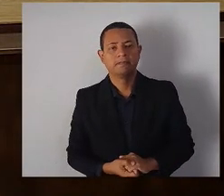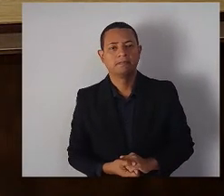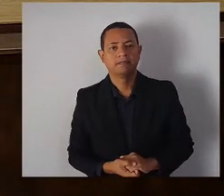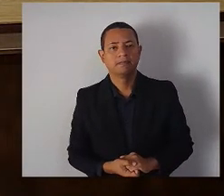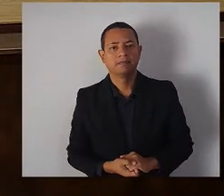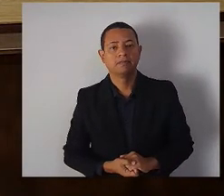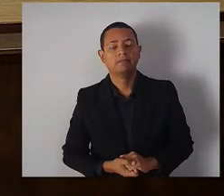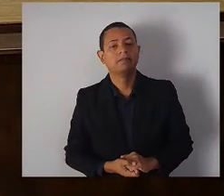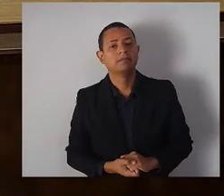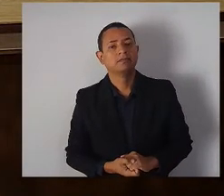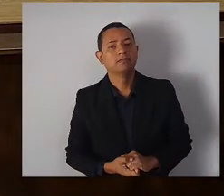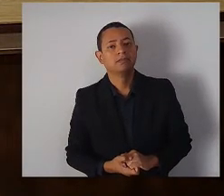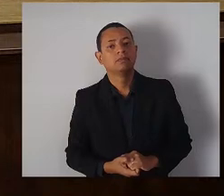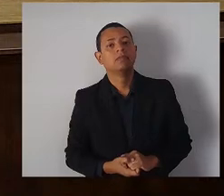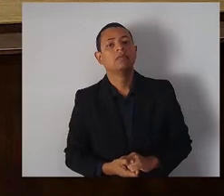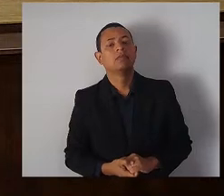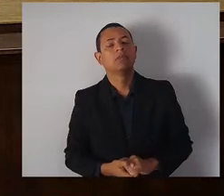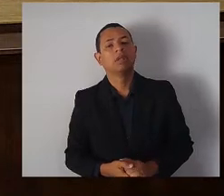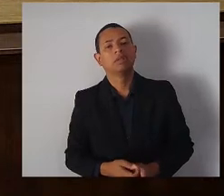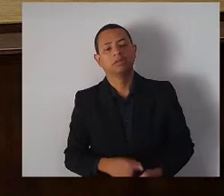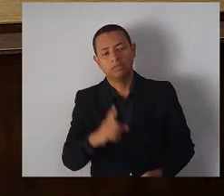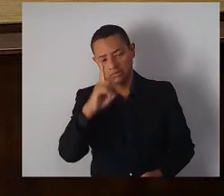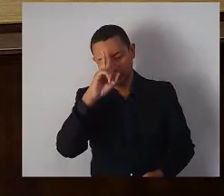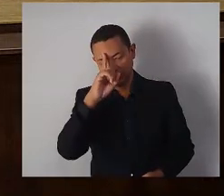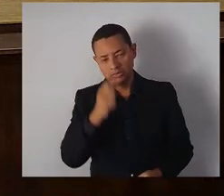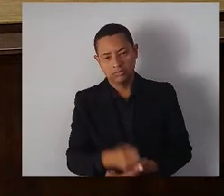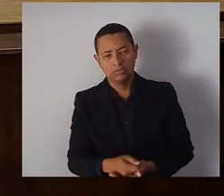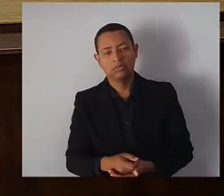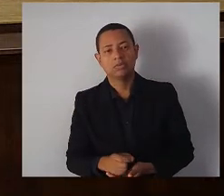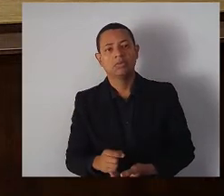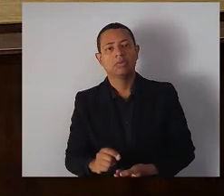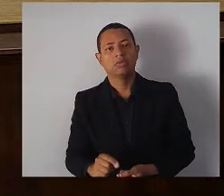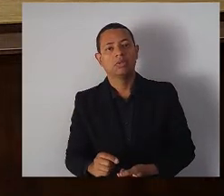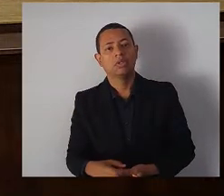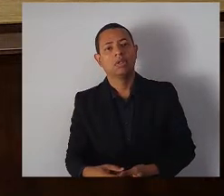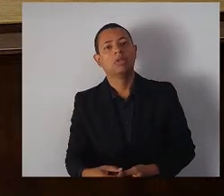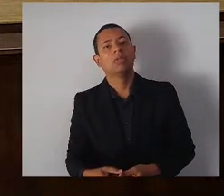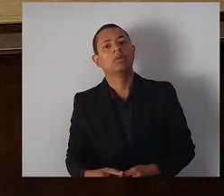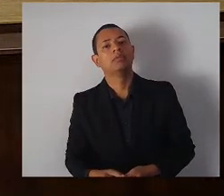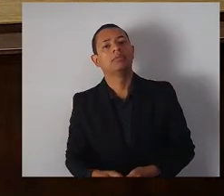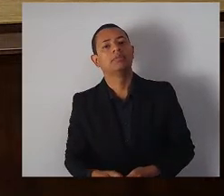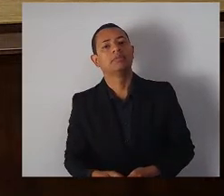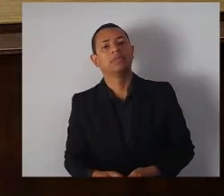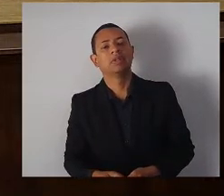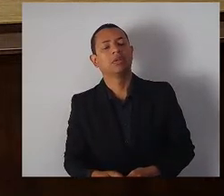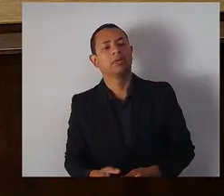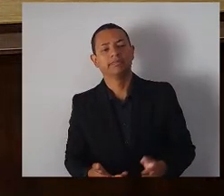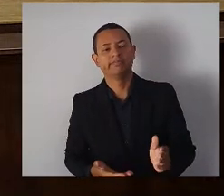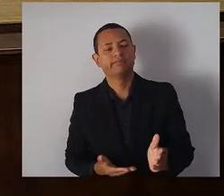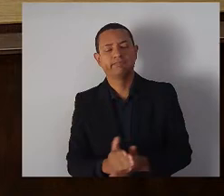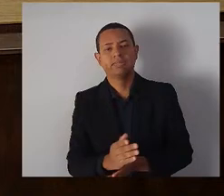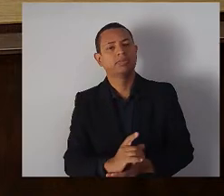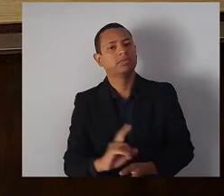por unanimidade, resolveu julgar pela improcedência